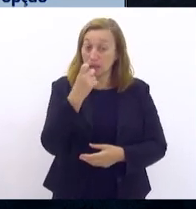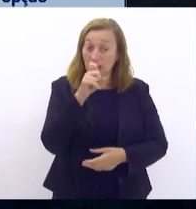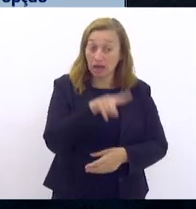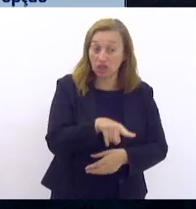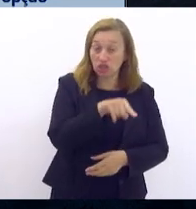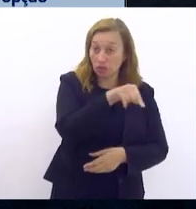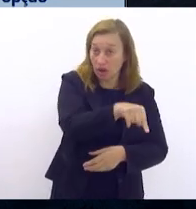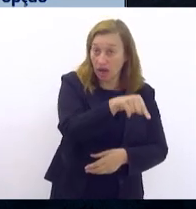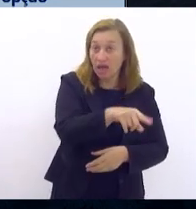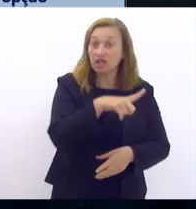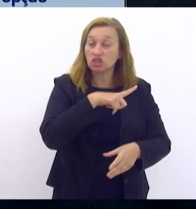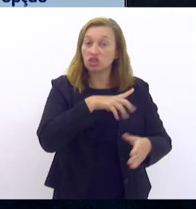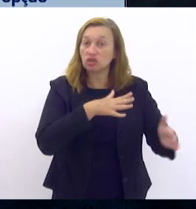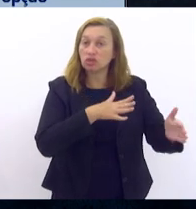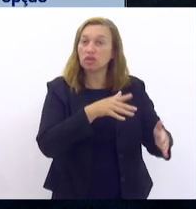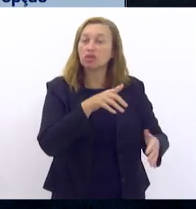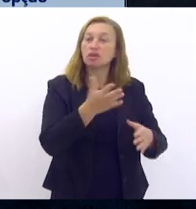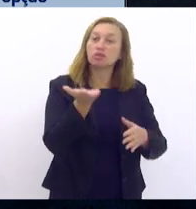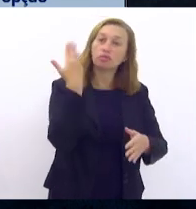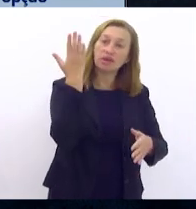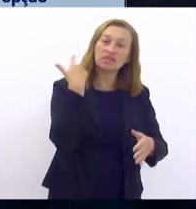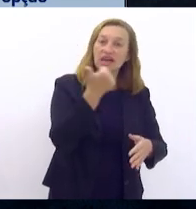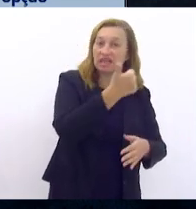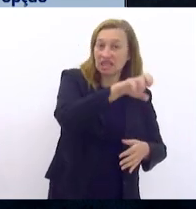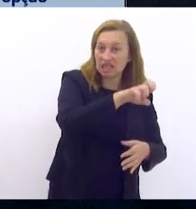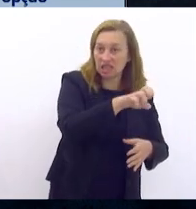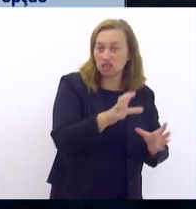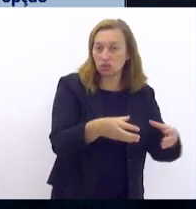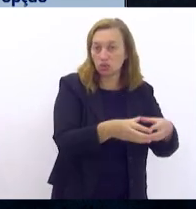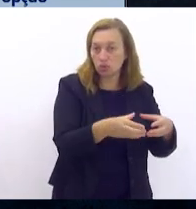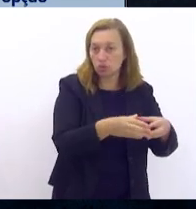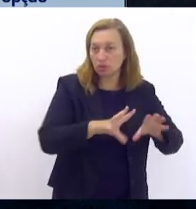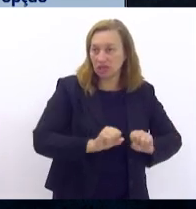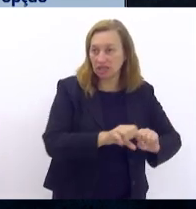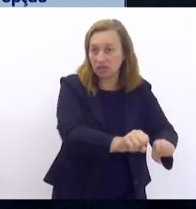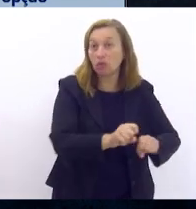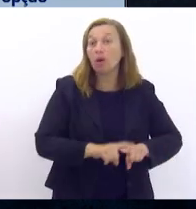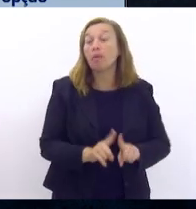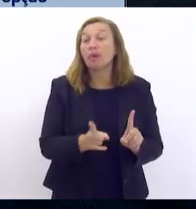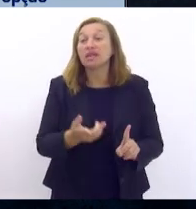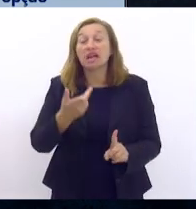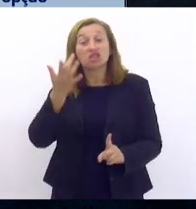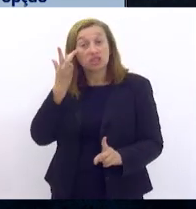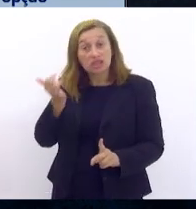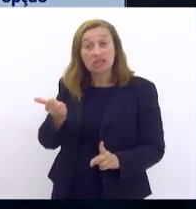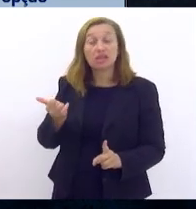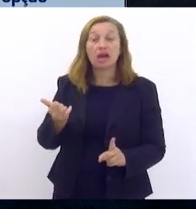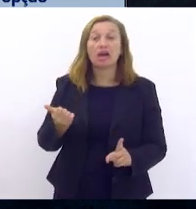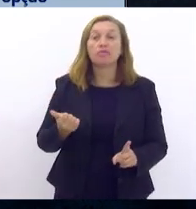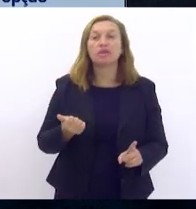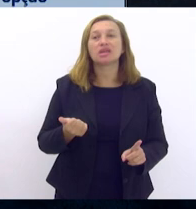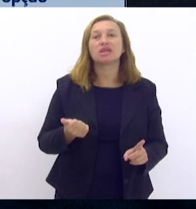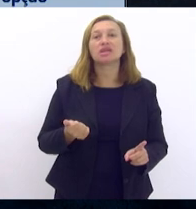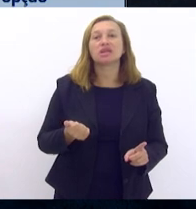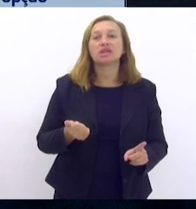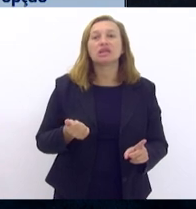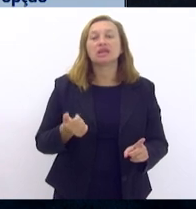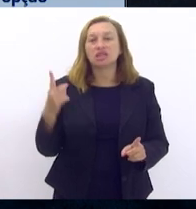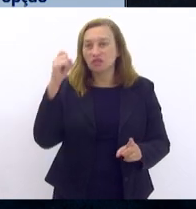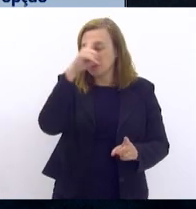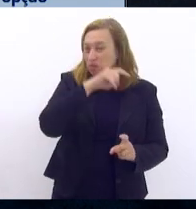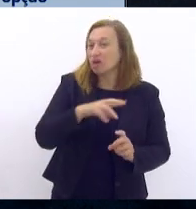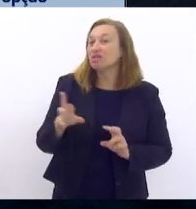lá existiam na época 15 cooperativas ativas mas a gente sabe que a precariedade da relação